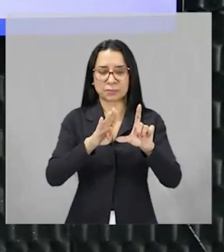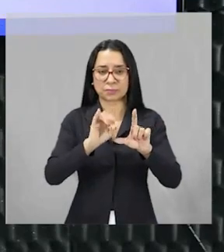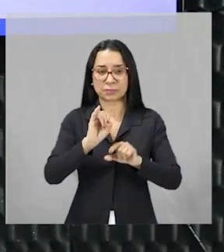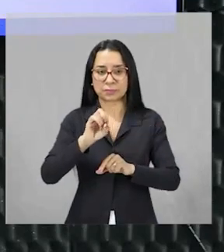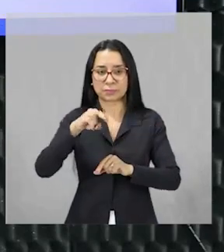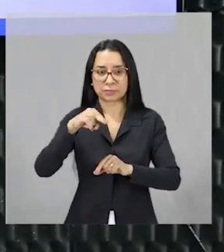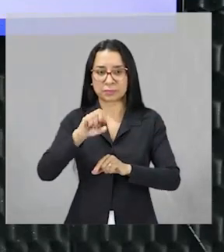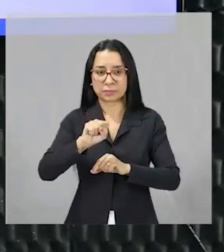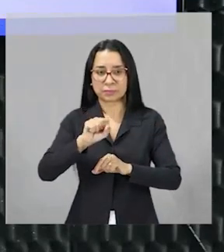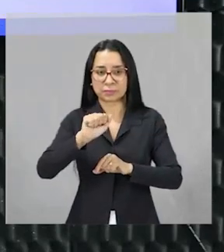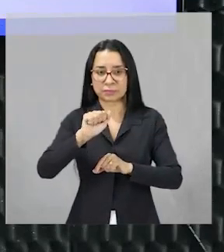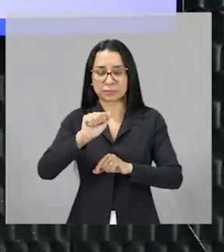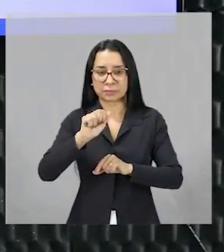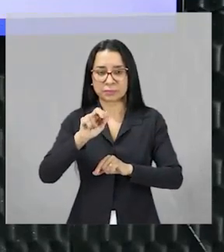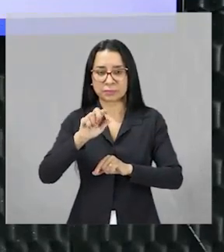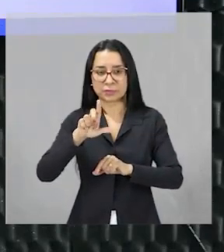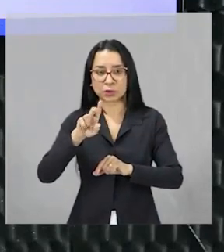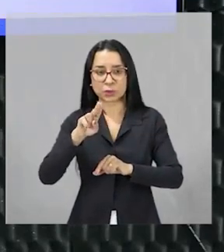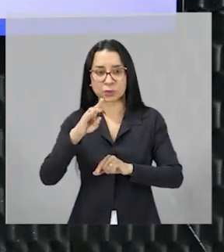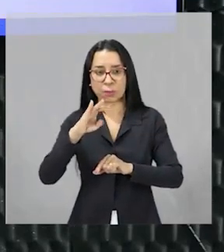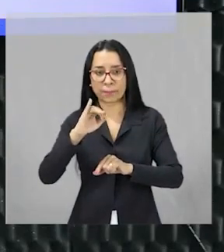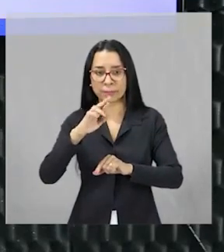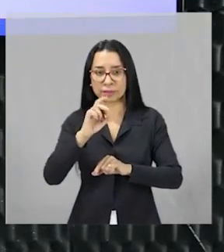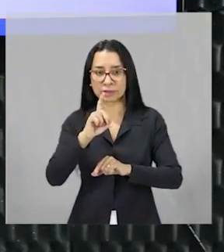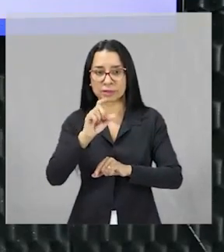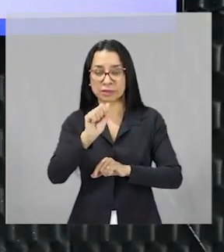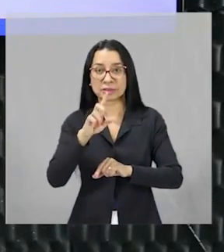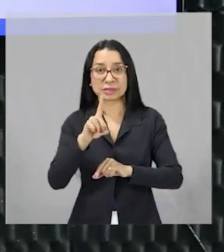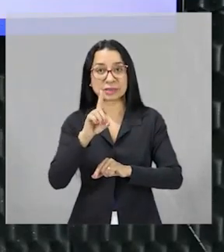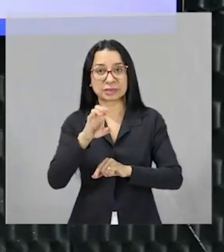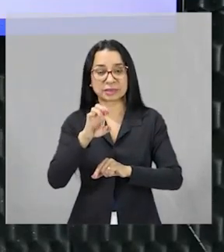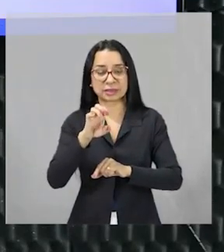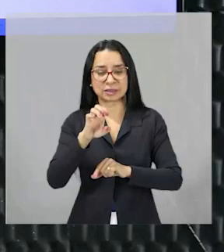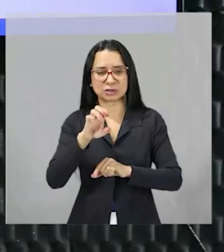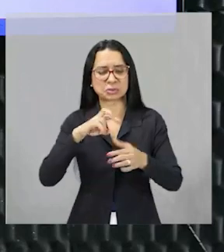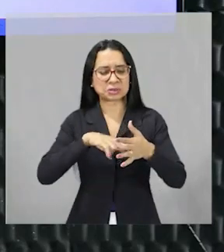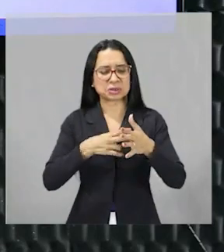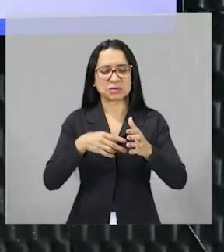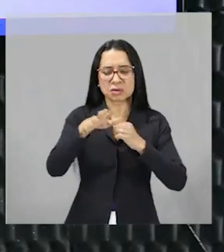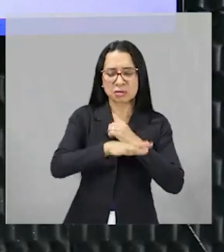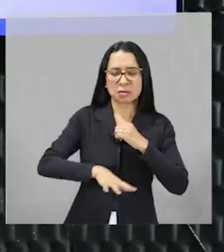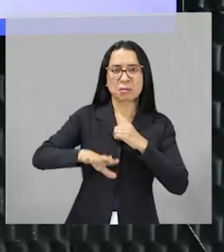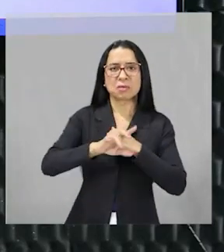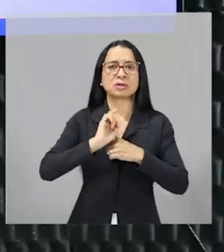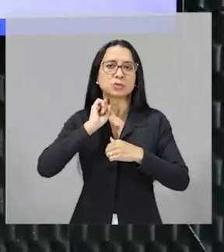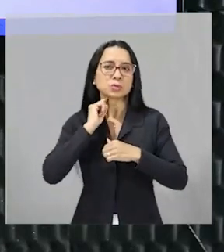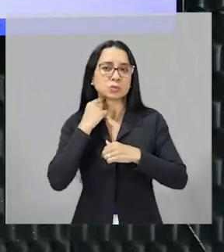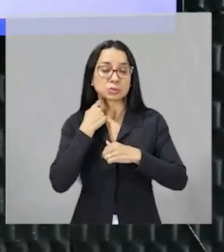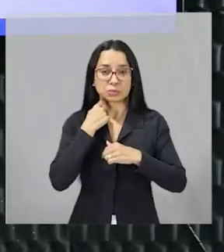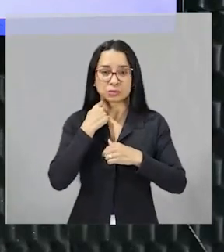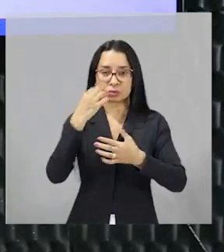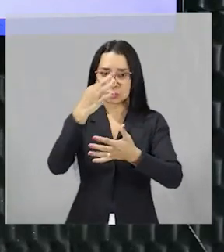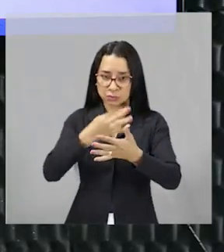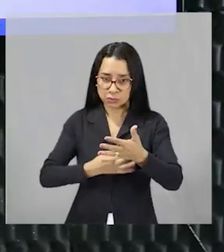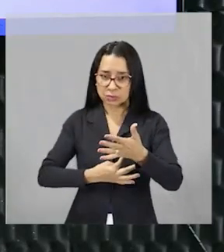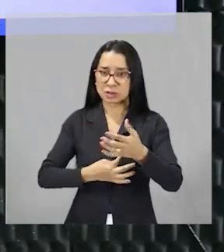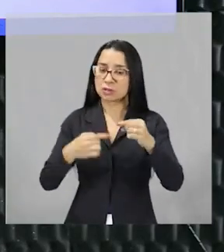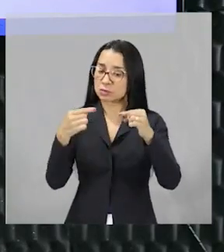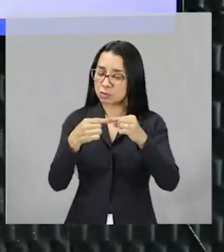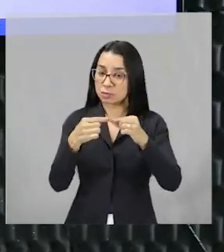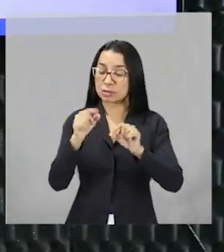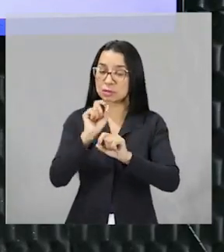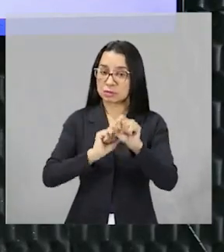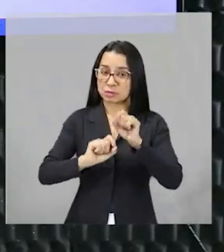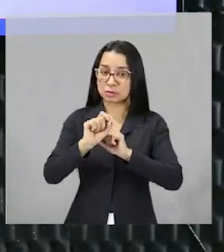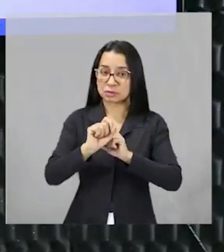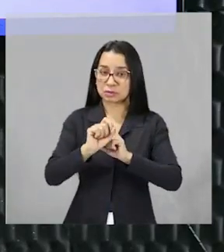insalubridade. Marcos, o que é insalubridade? Um ambiente insalubre é um ambiente sujo, galera, tá certo? Então, de fato, o texto faz referência a isso. E